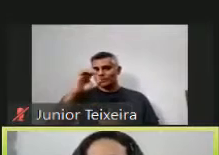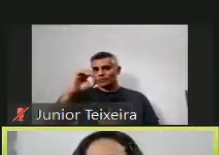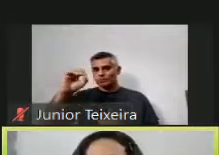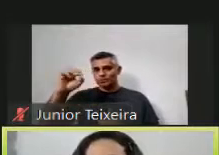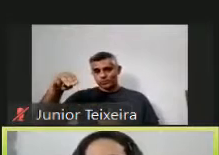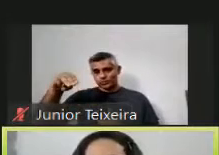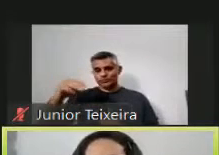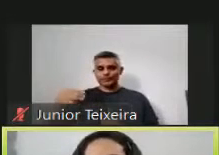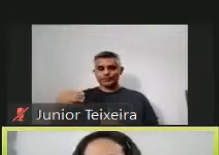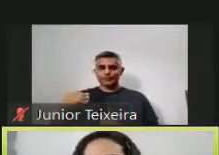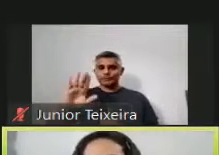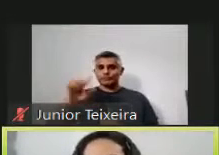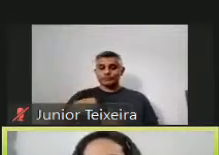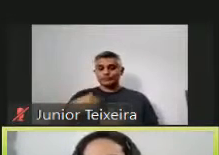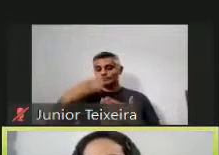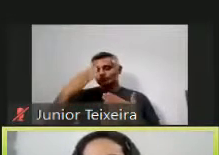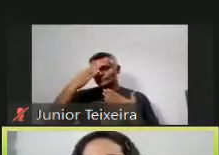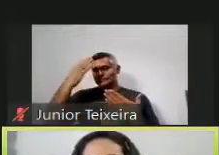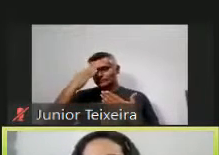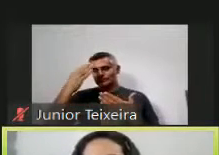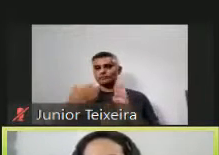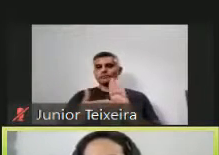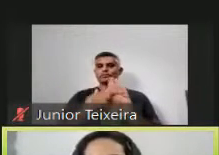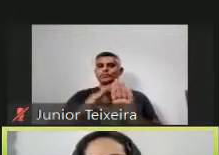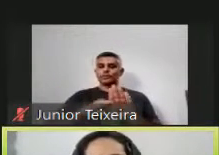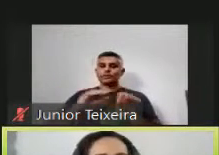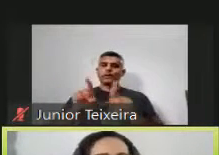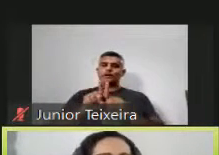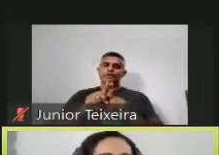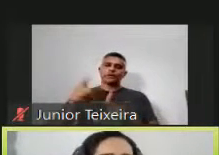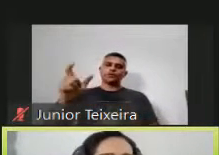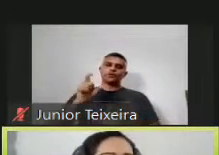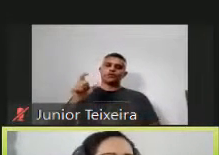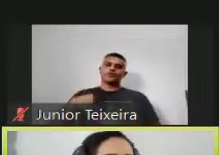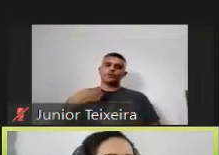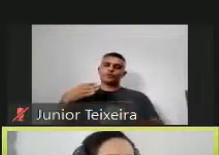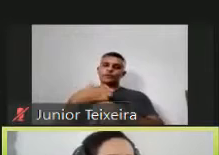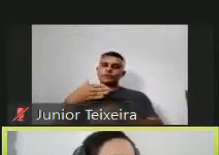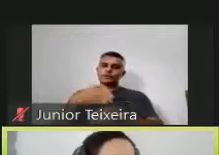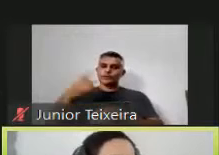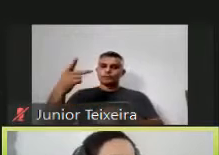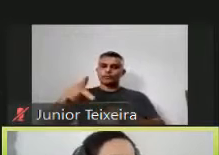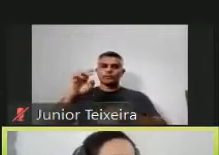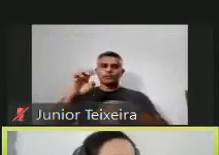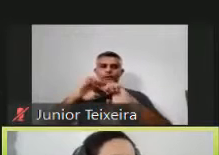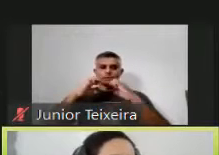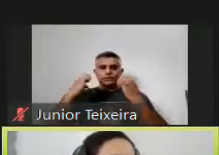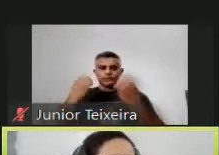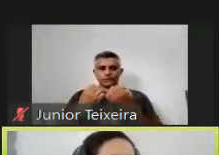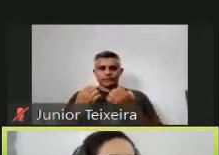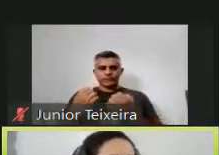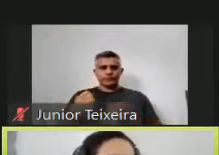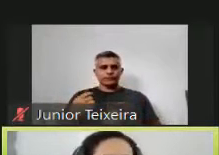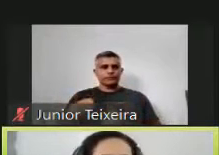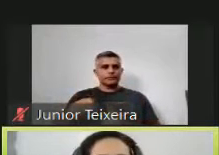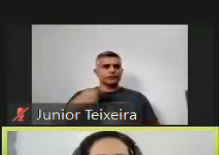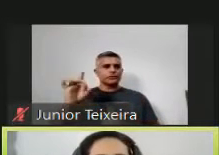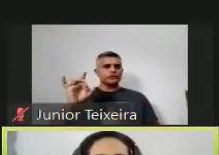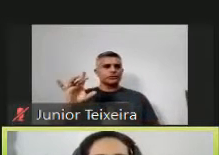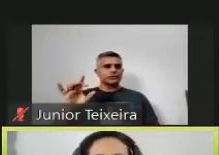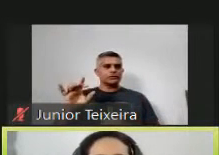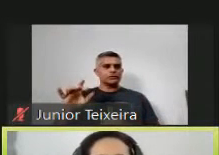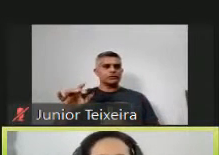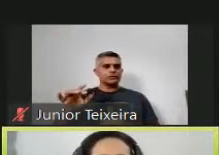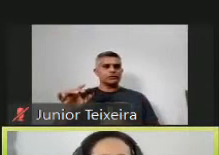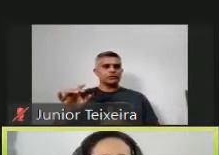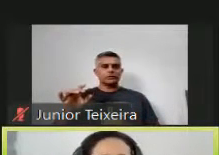evento, né, da comissão organizadora do evento para o nosso trabalho. Eu vou só projetar aqui, então, tela cheia para vocês